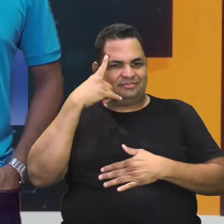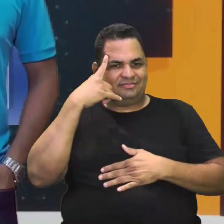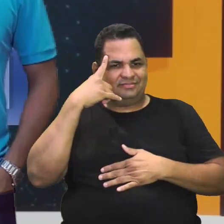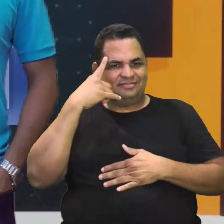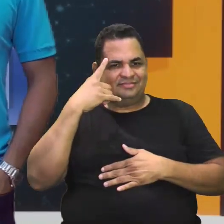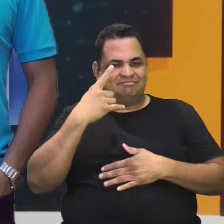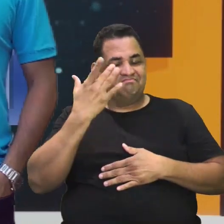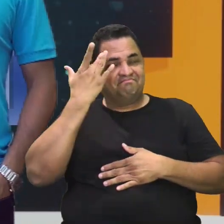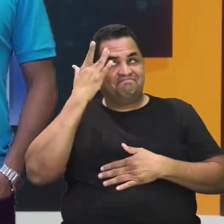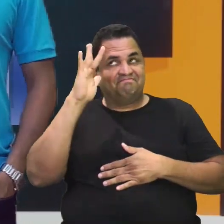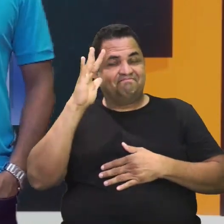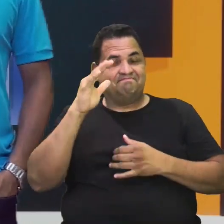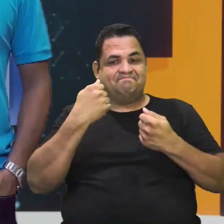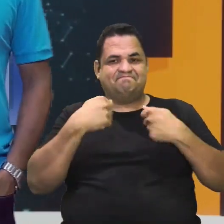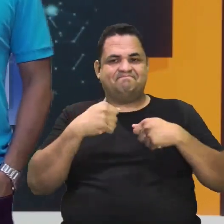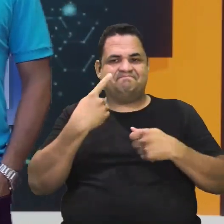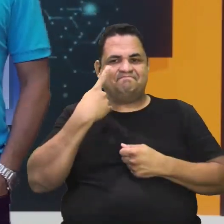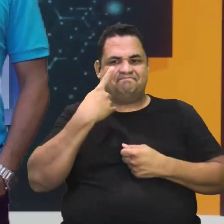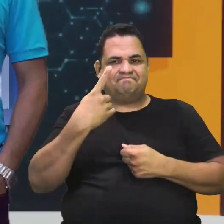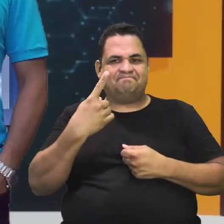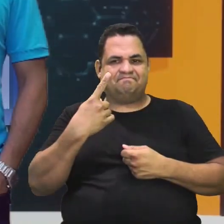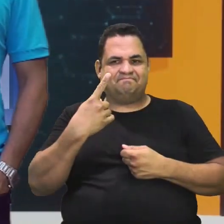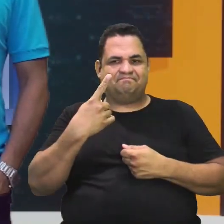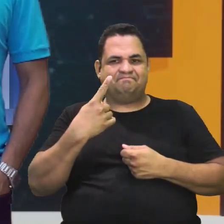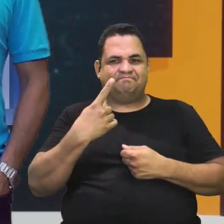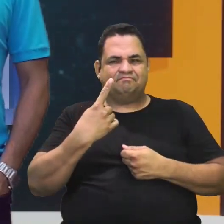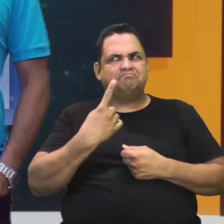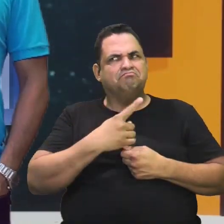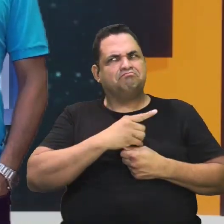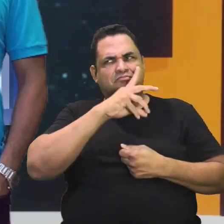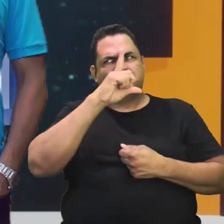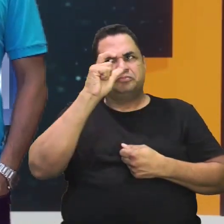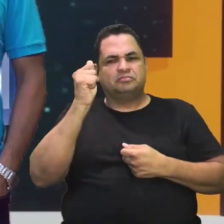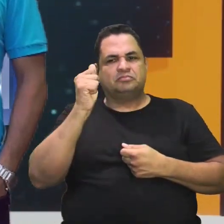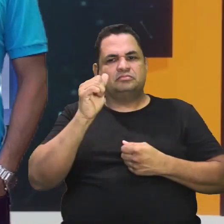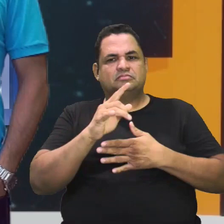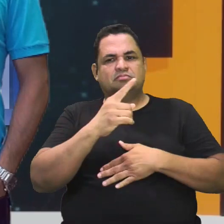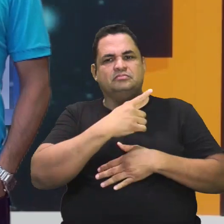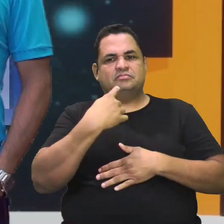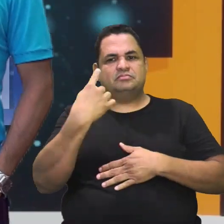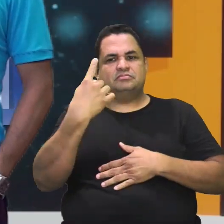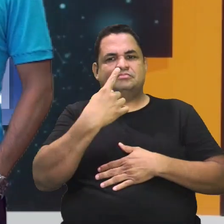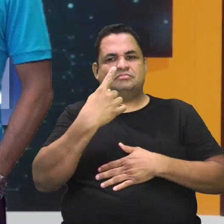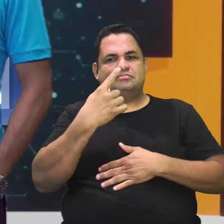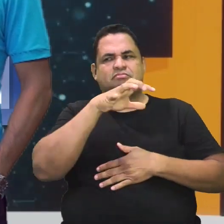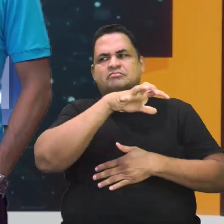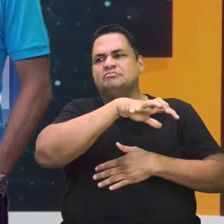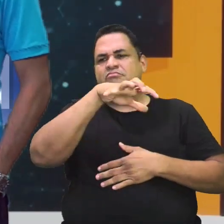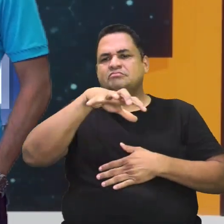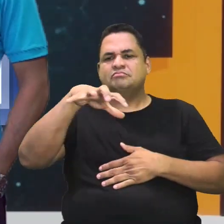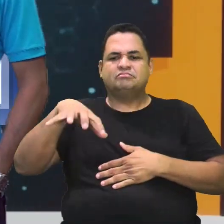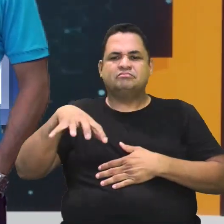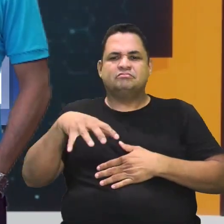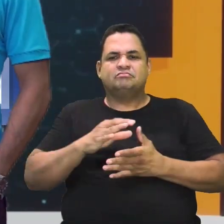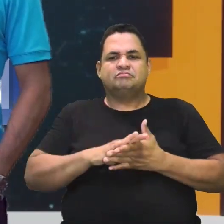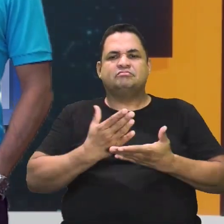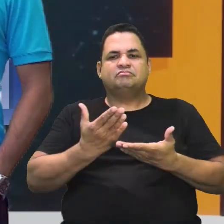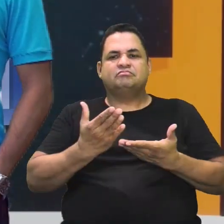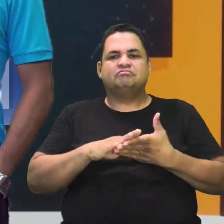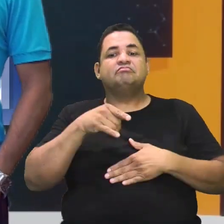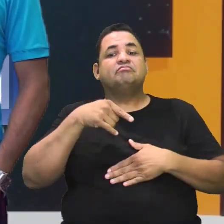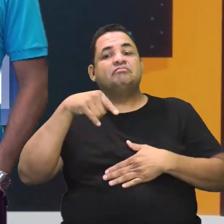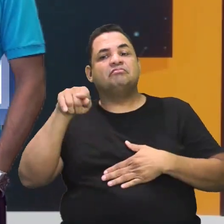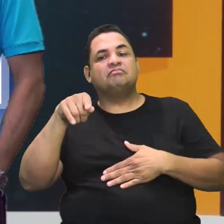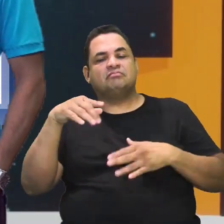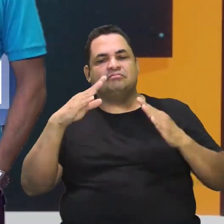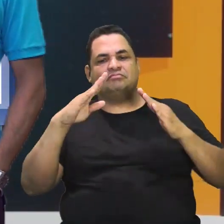ficam, né? Não sei. Nós podíamos ver, né, um dia, nós estivermos em alguma região, ir na escola na hora da